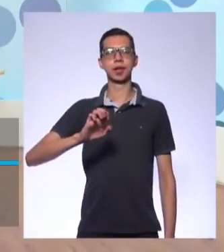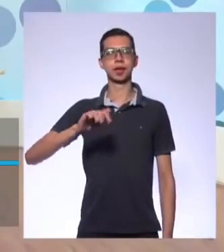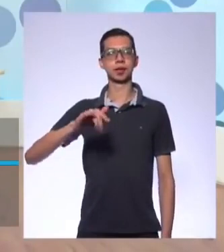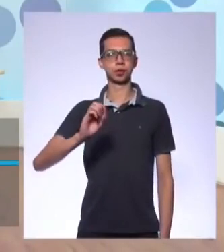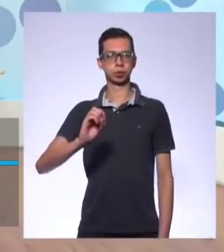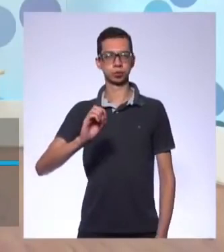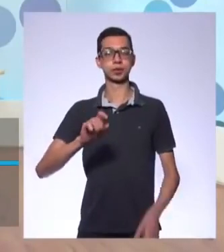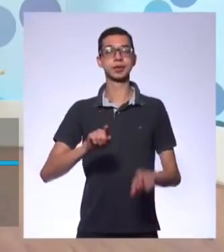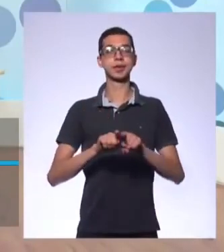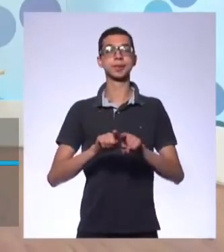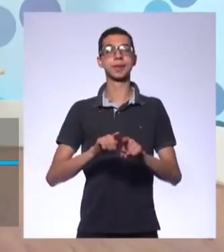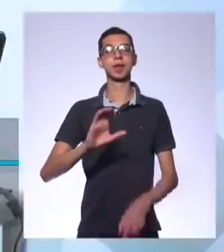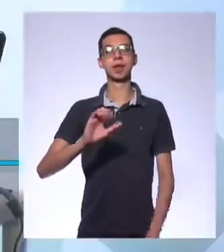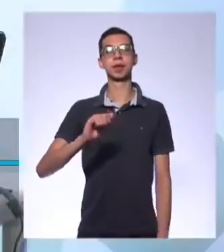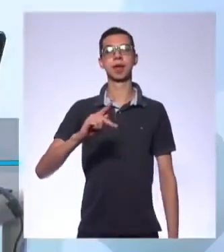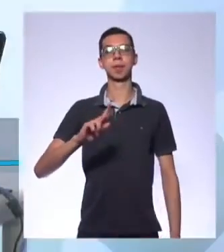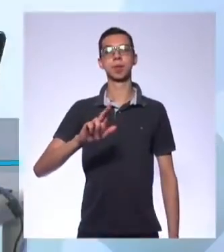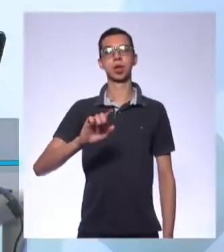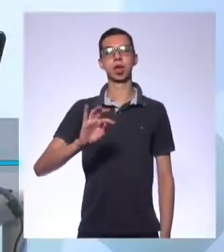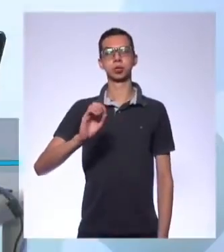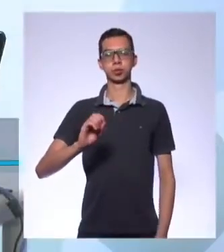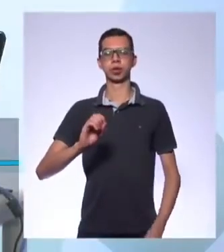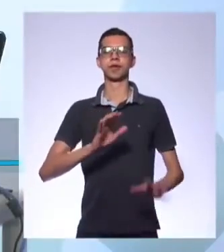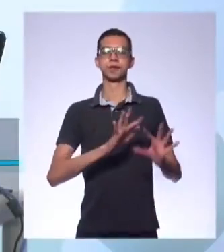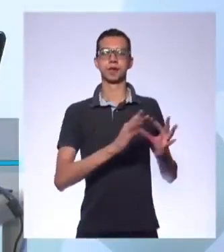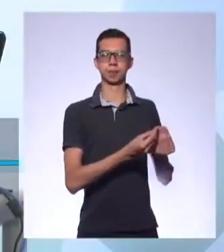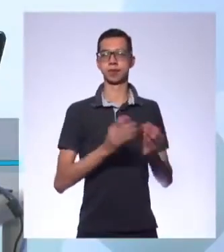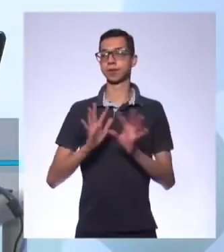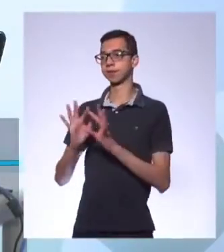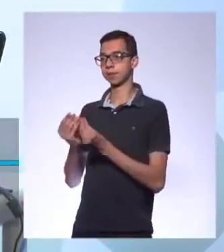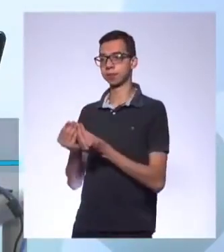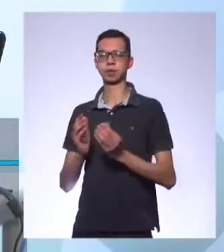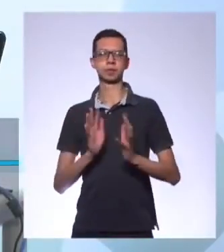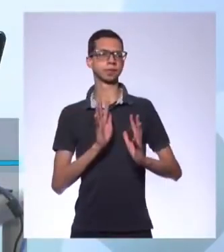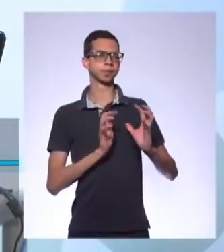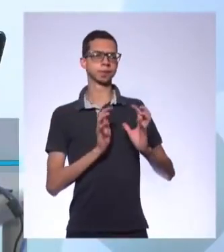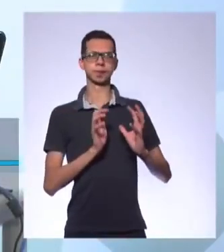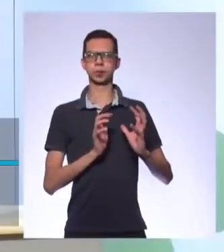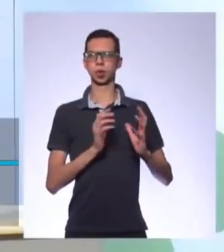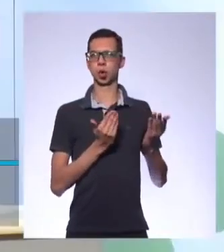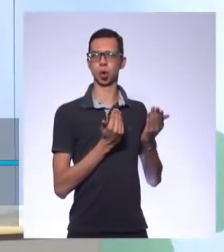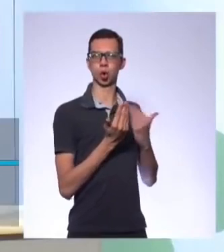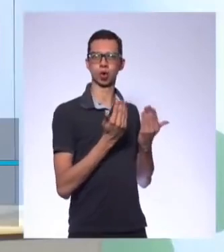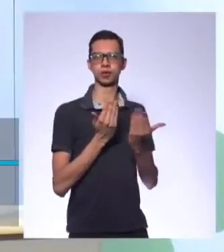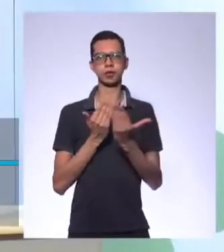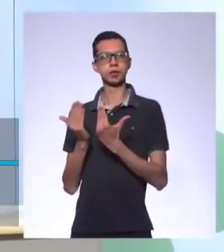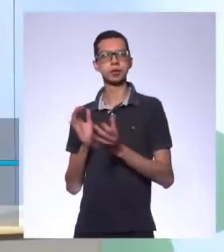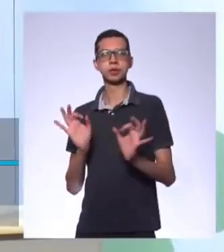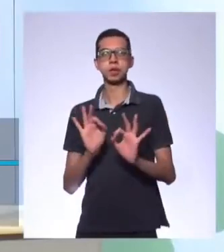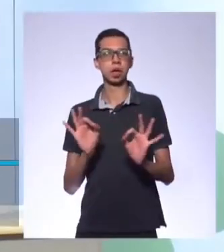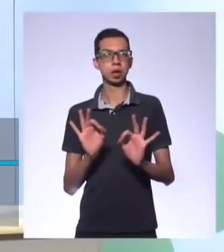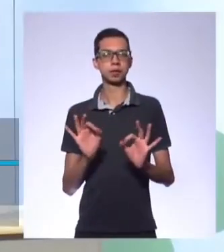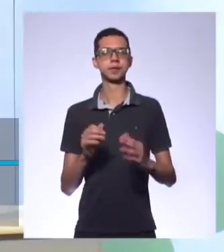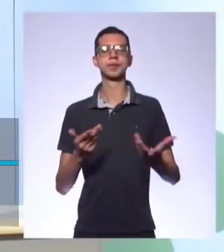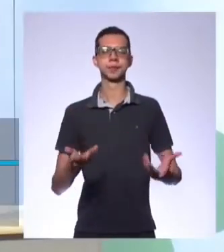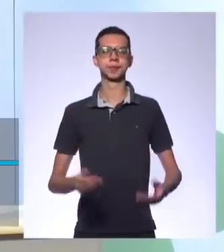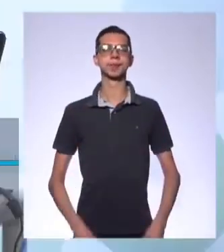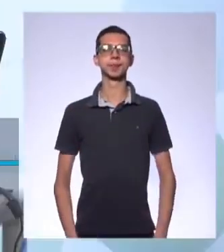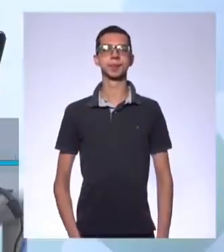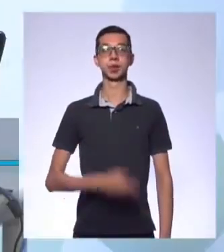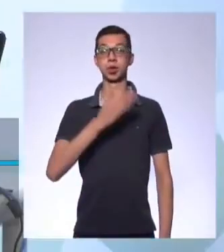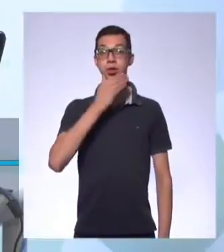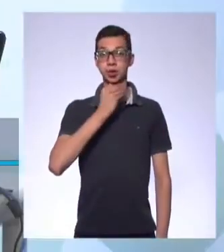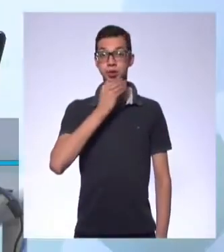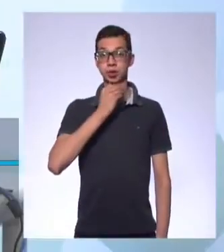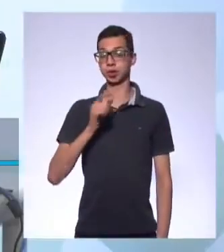Capuleto. E, na verdade, o Romeu foi e ele namorava